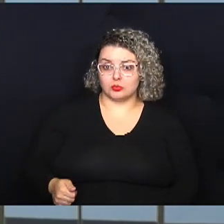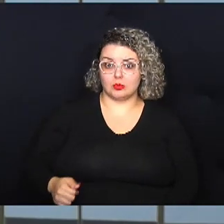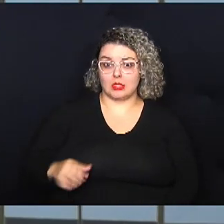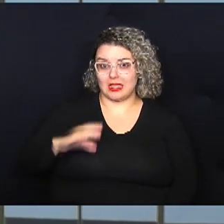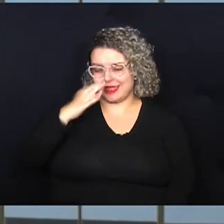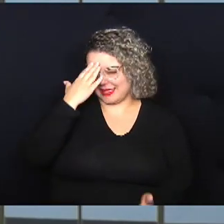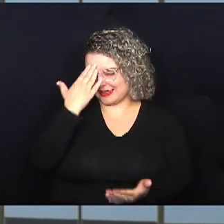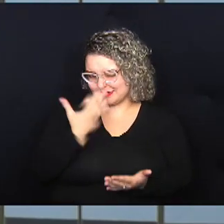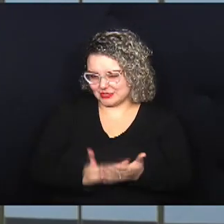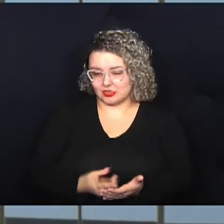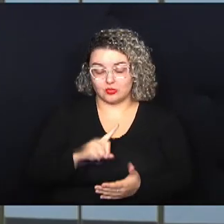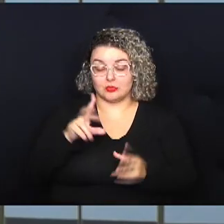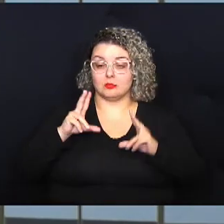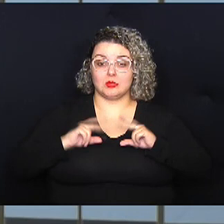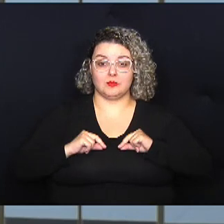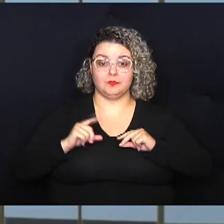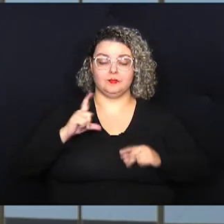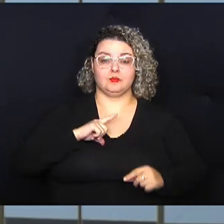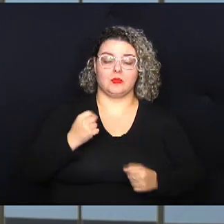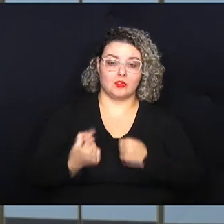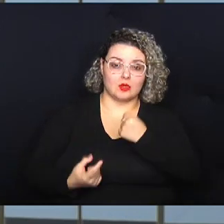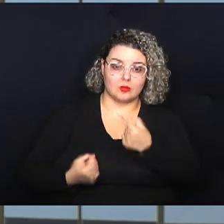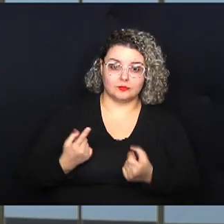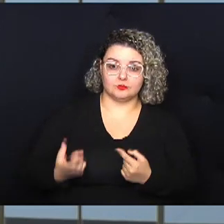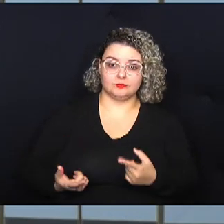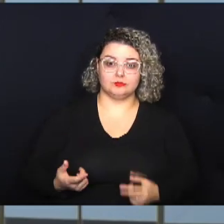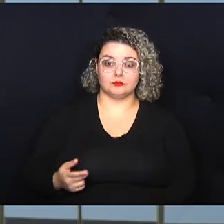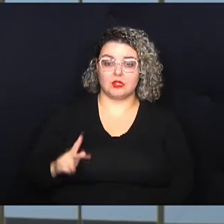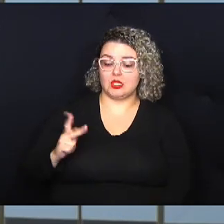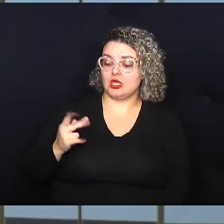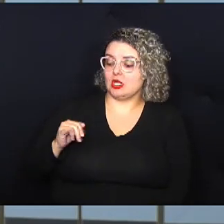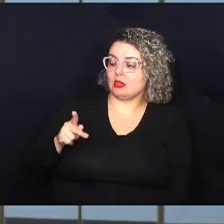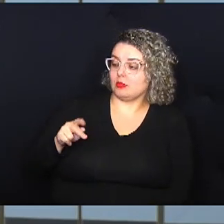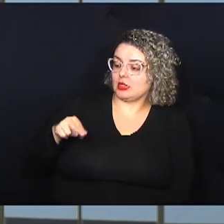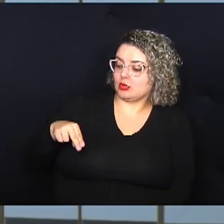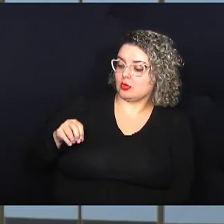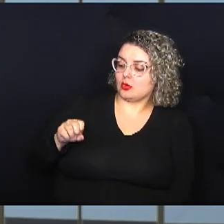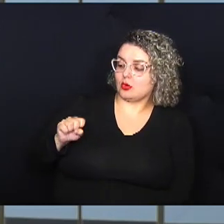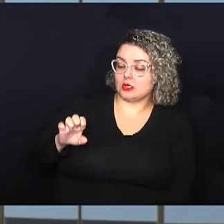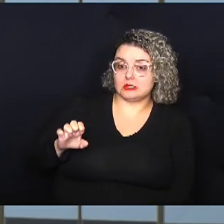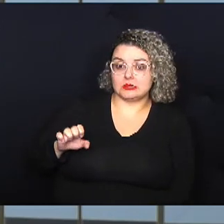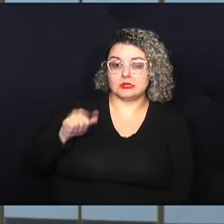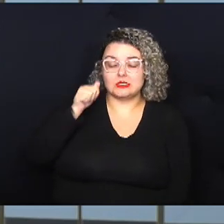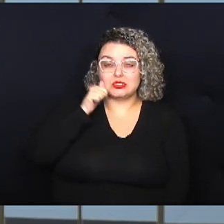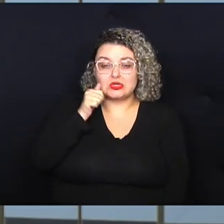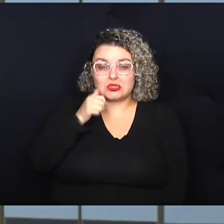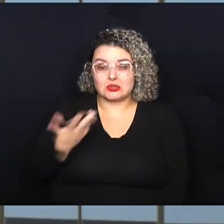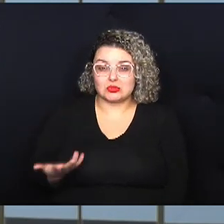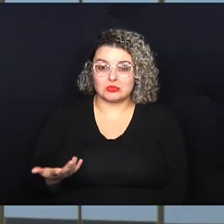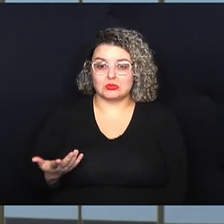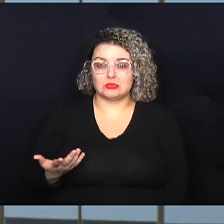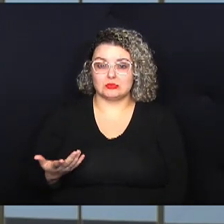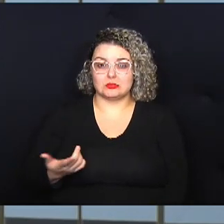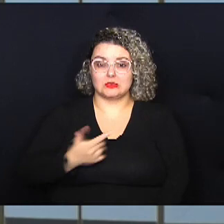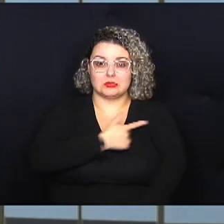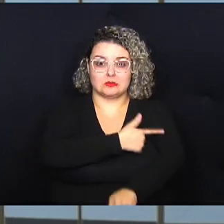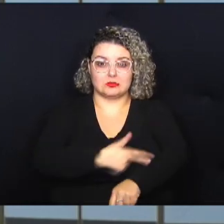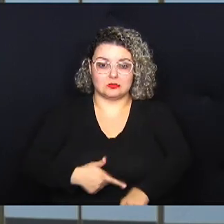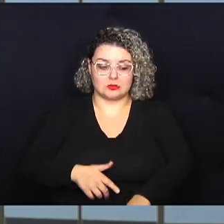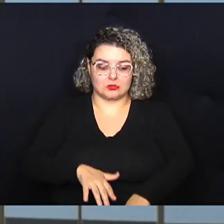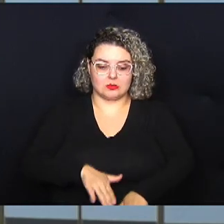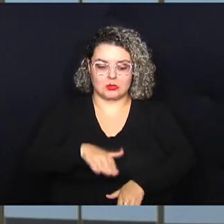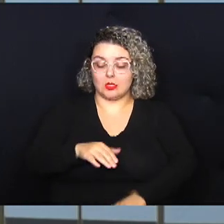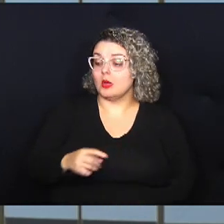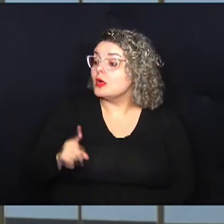aquela criança, eu já tive alguns casos nas minhas sessões de hipnose, de meninas que foram criadas assim, quieta, você não